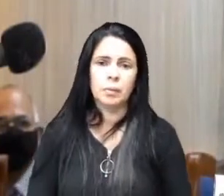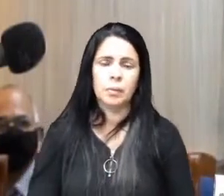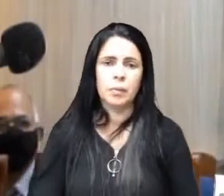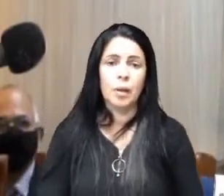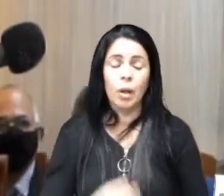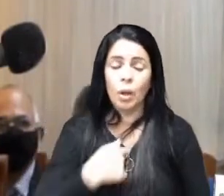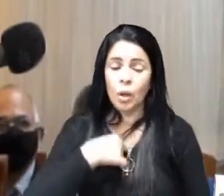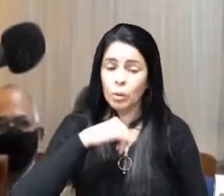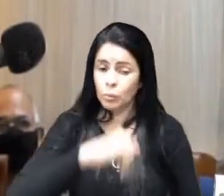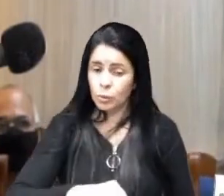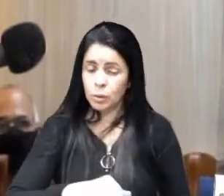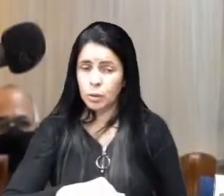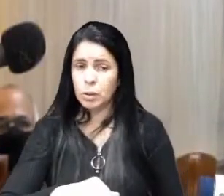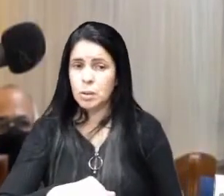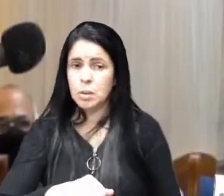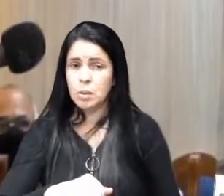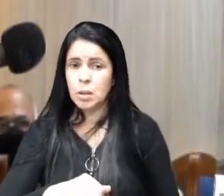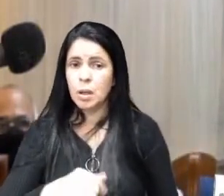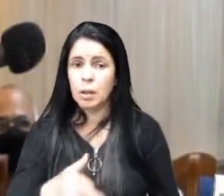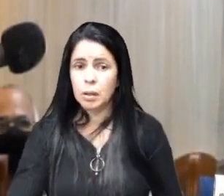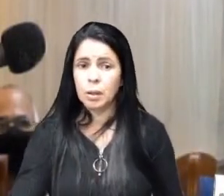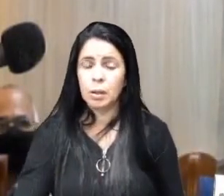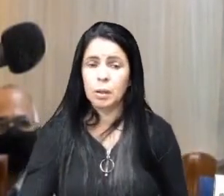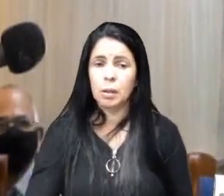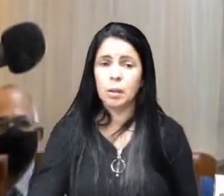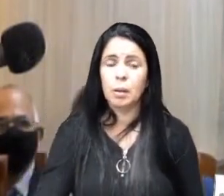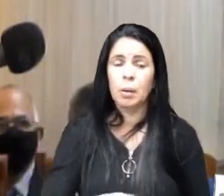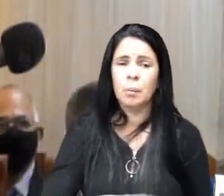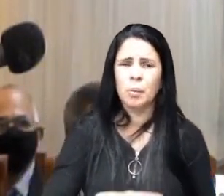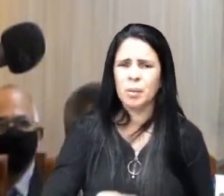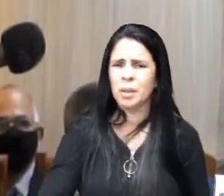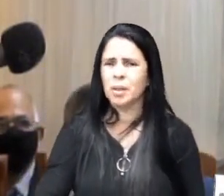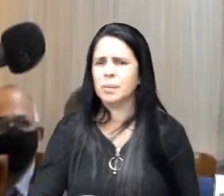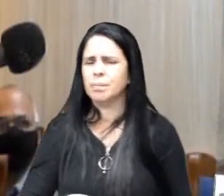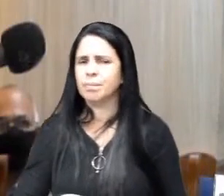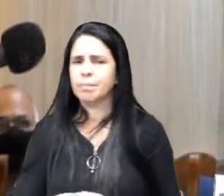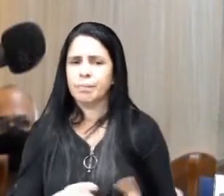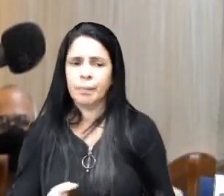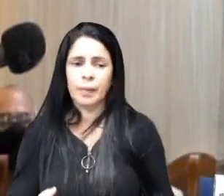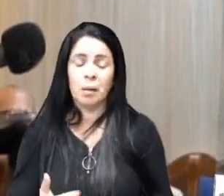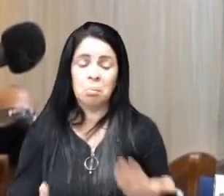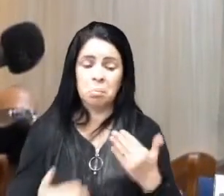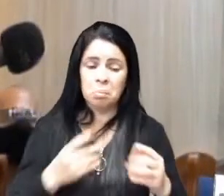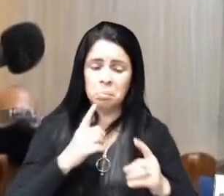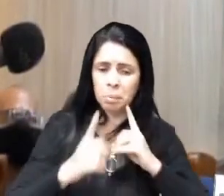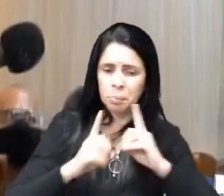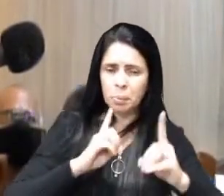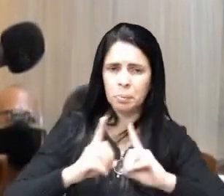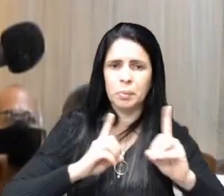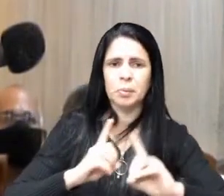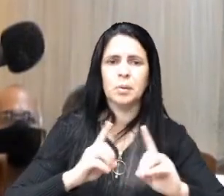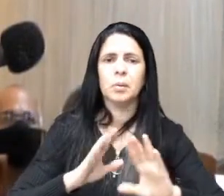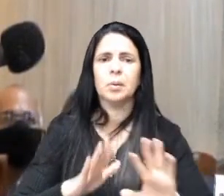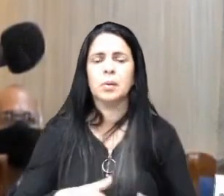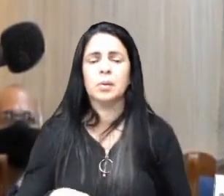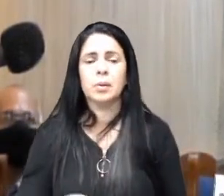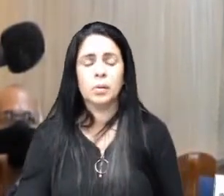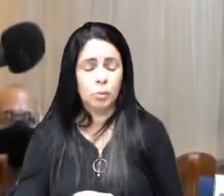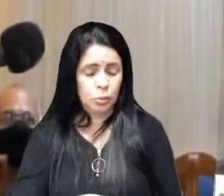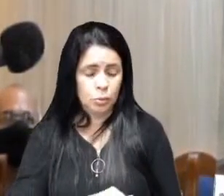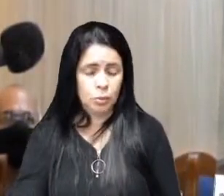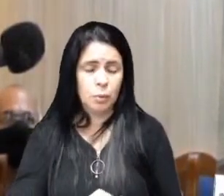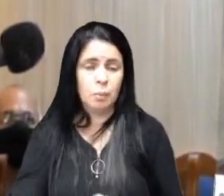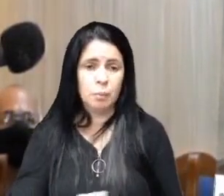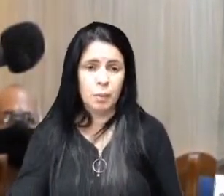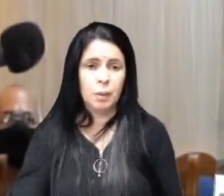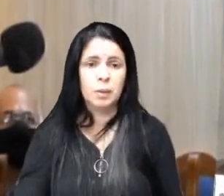porque há uma polêmica muito grande nesse assunto, mas eu poderia dizer para vocês que a partir dali,